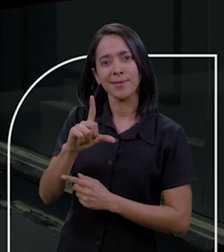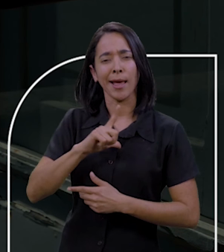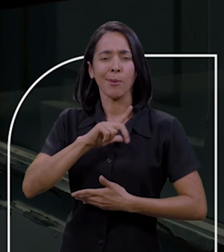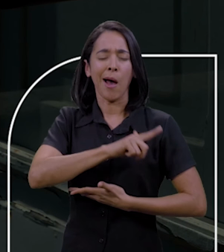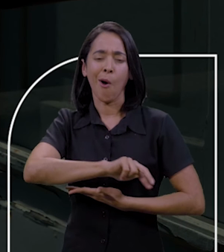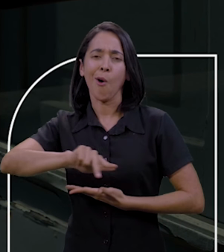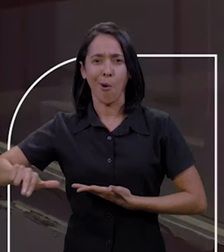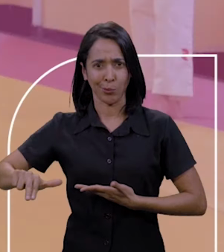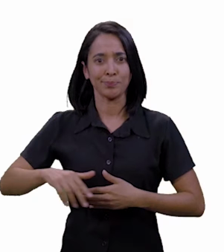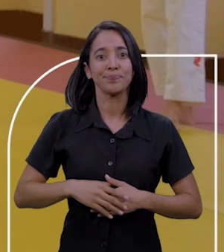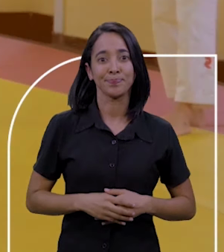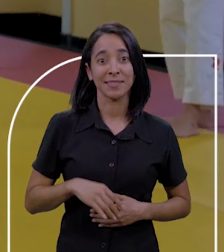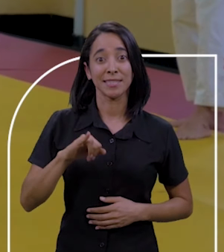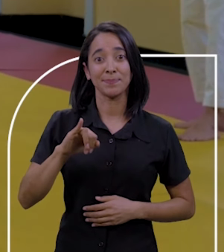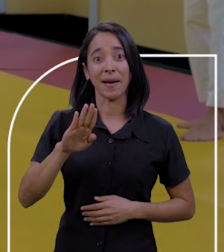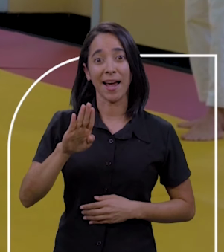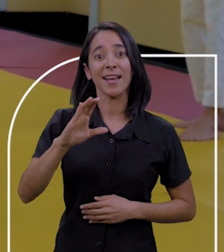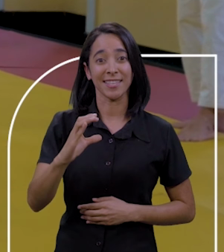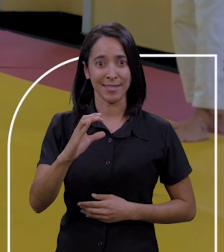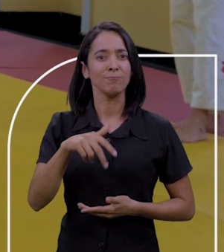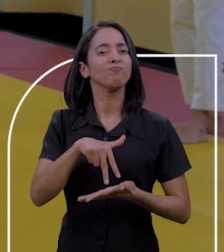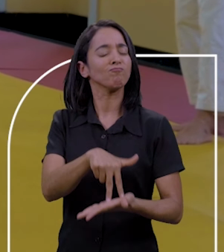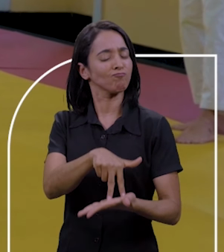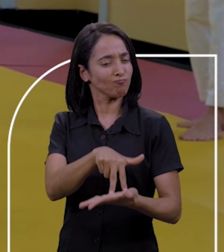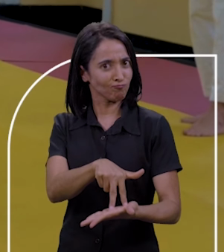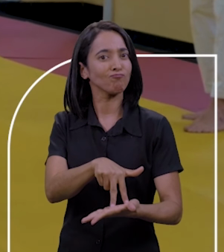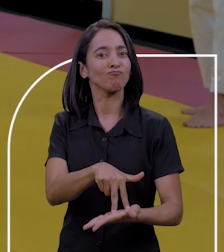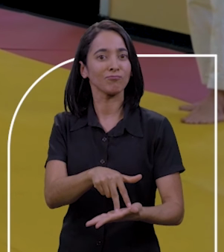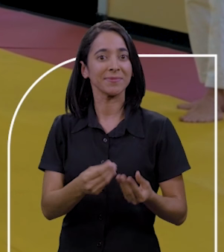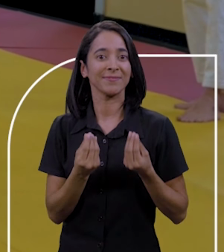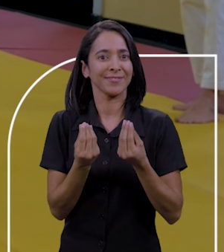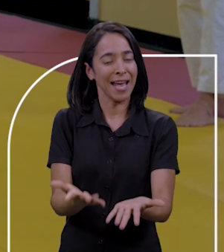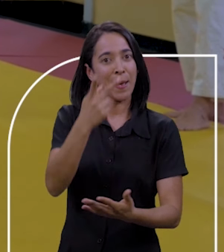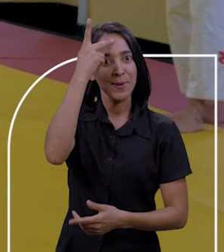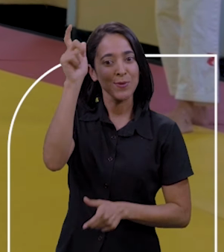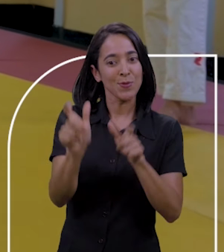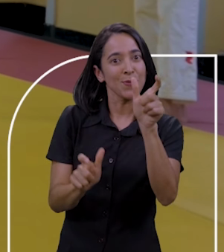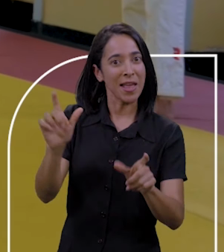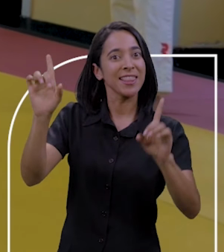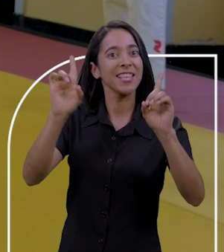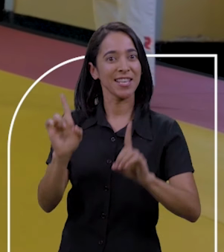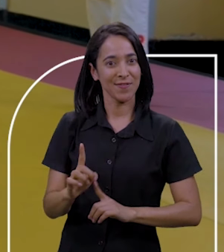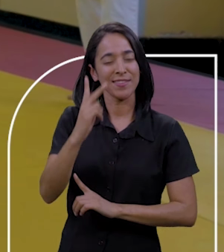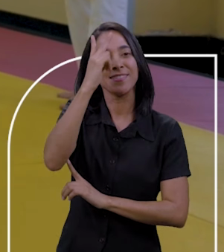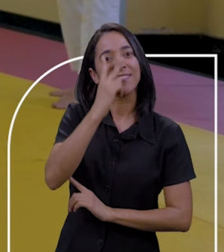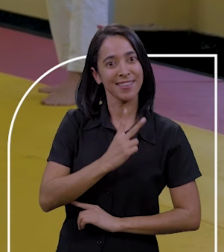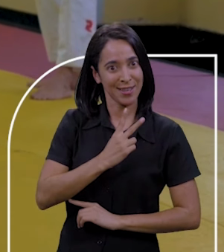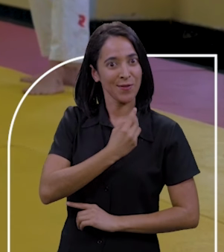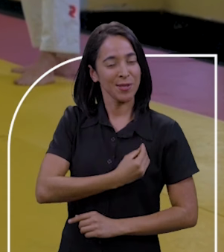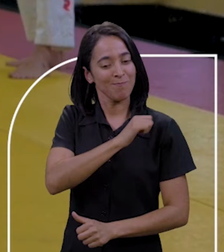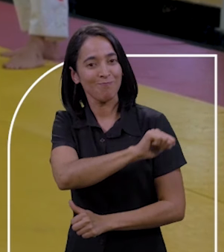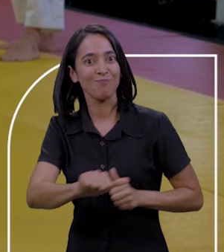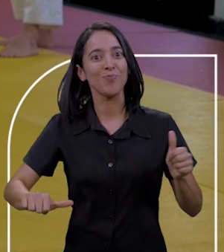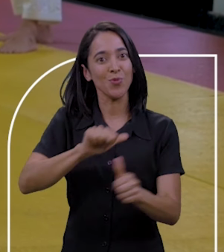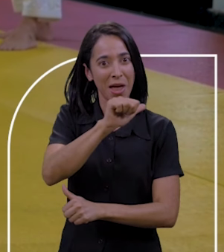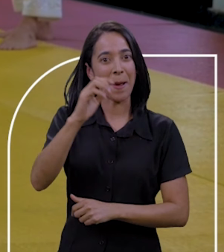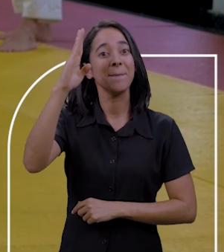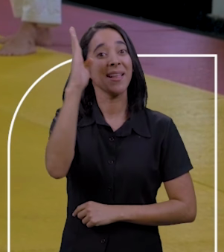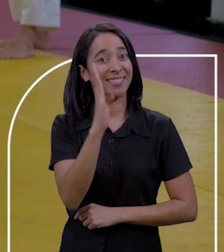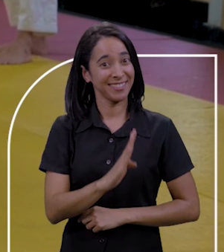teve muito mais. Que o Instituto continue de pé e fazendo a diferença na vida